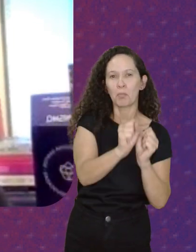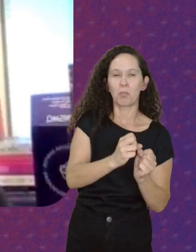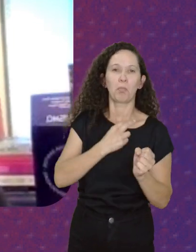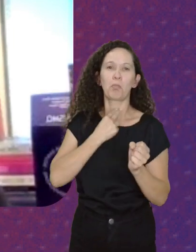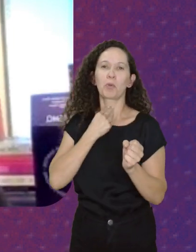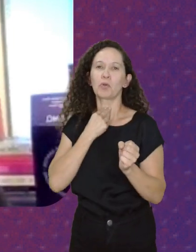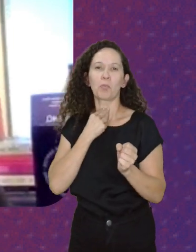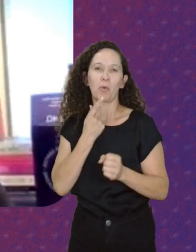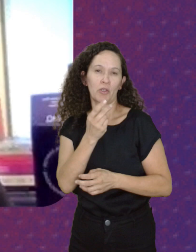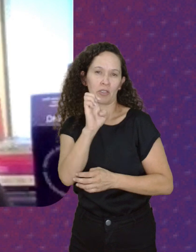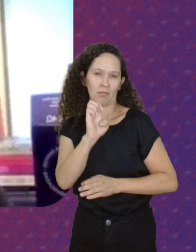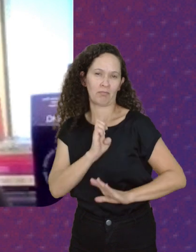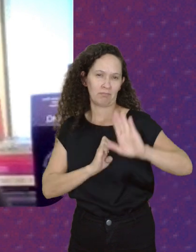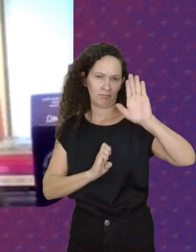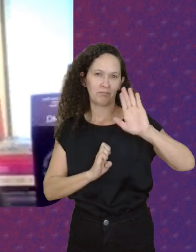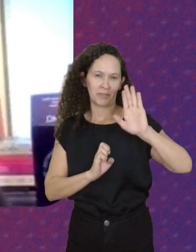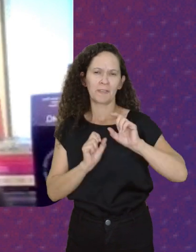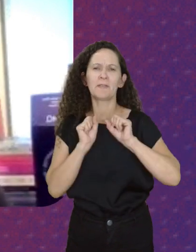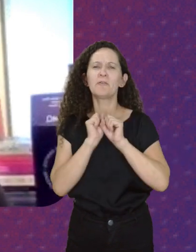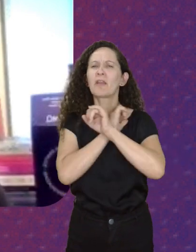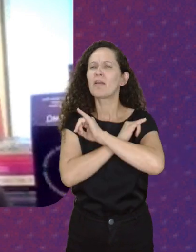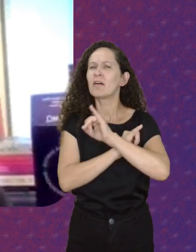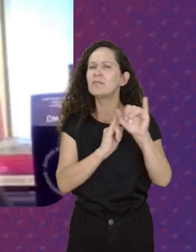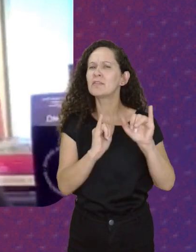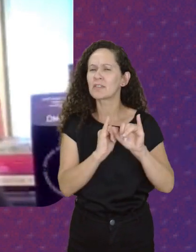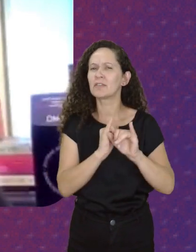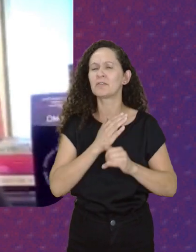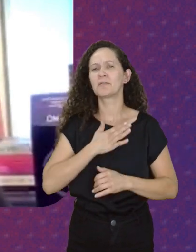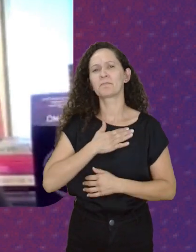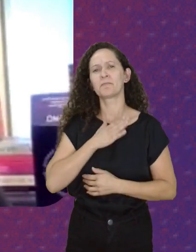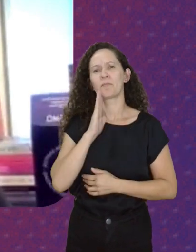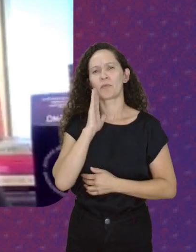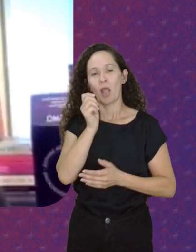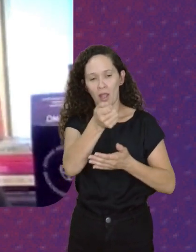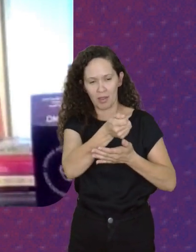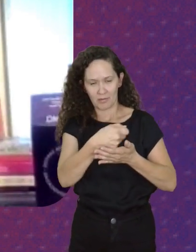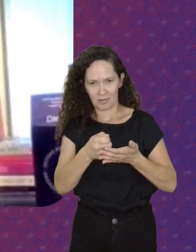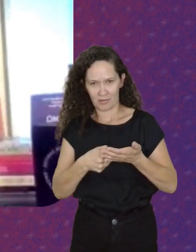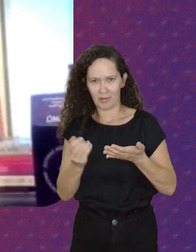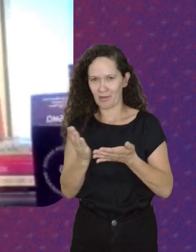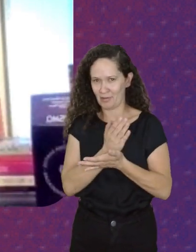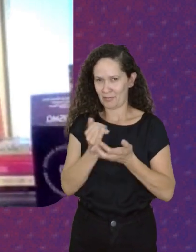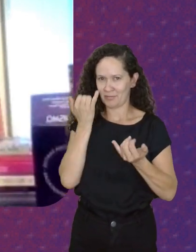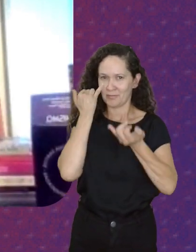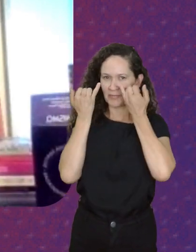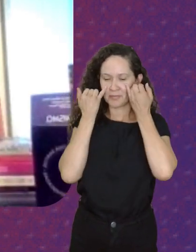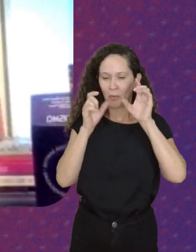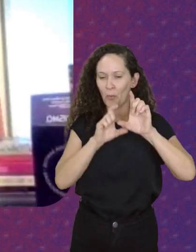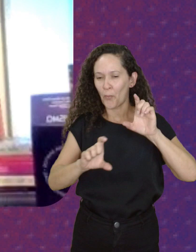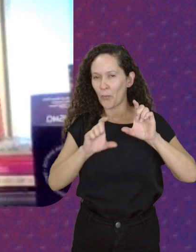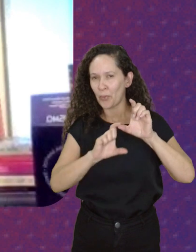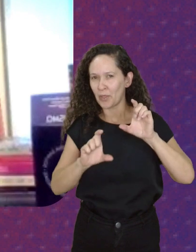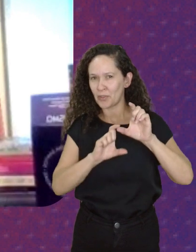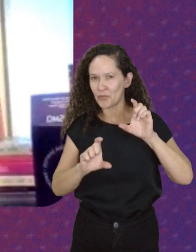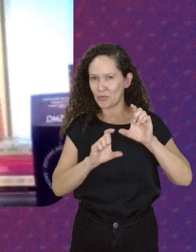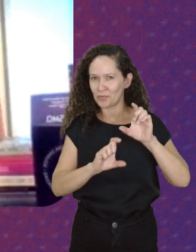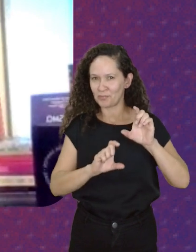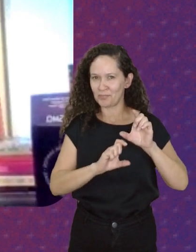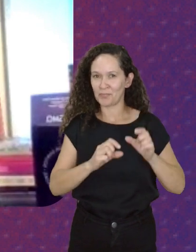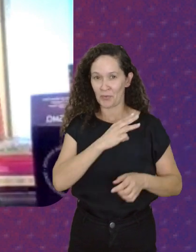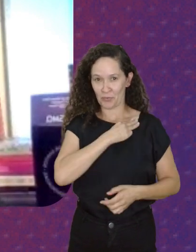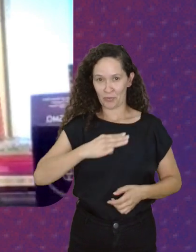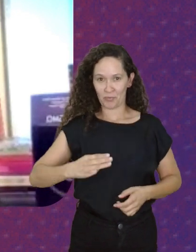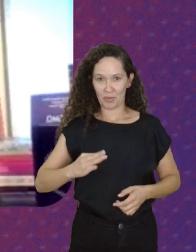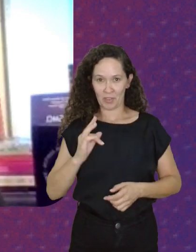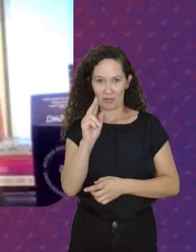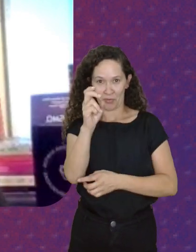na pré-campanha. E o que foi dito ali, eu até anotei aqui, um trecho do voto do ministro Luiz Fux, em que ele